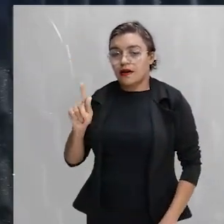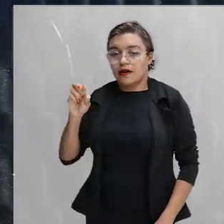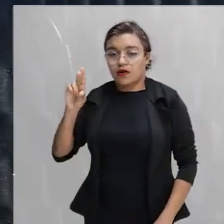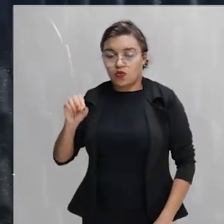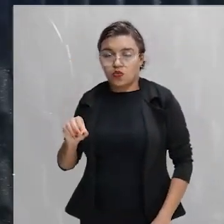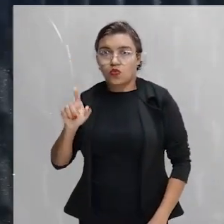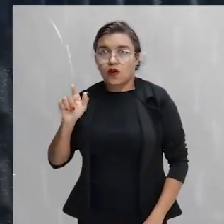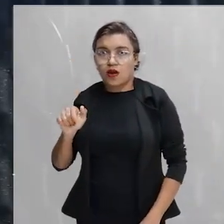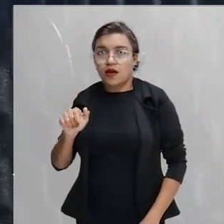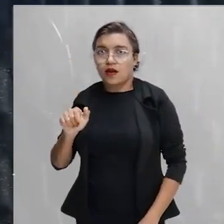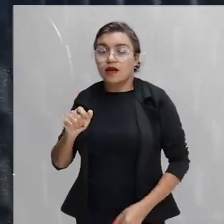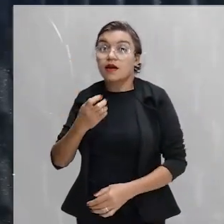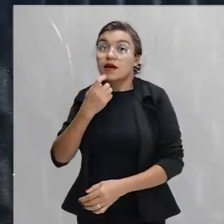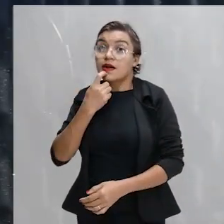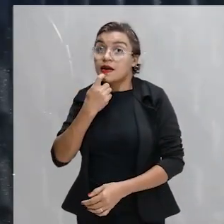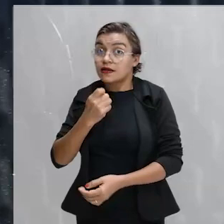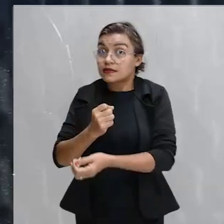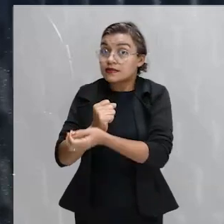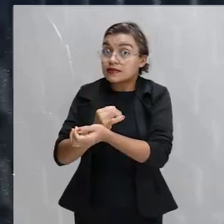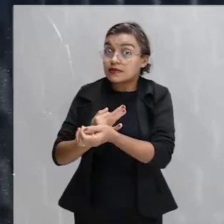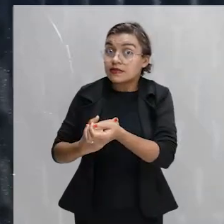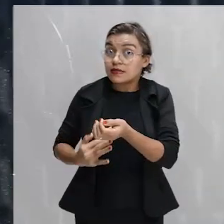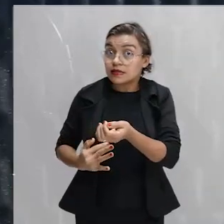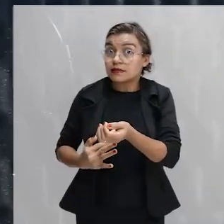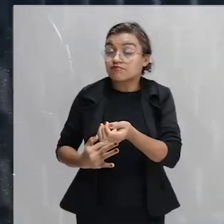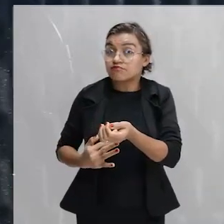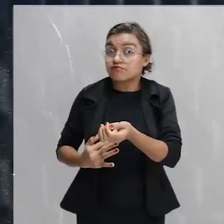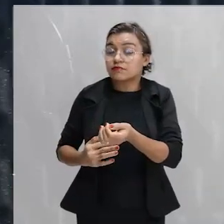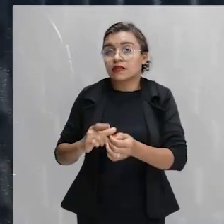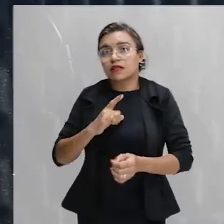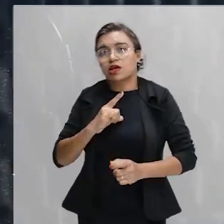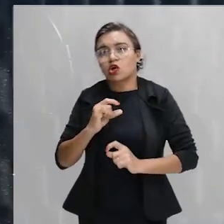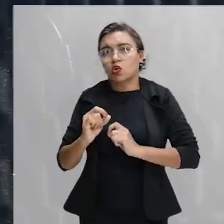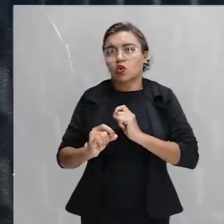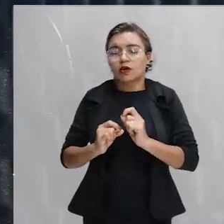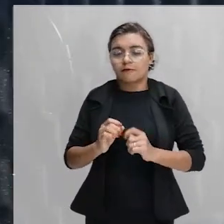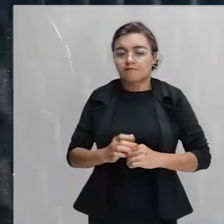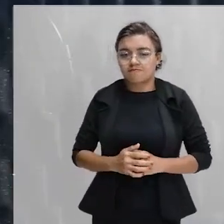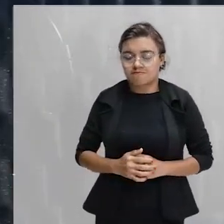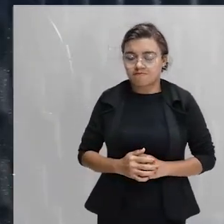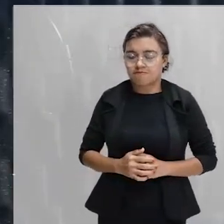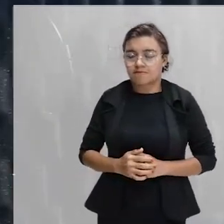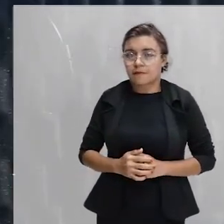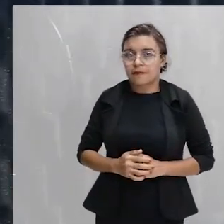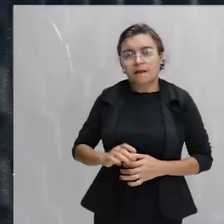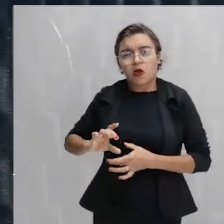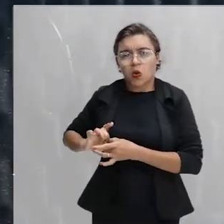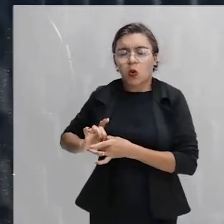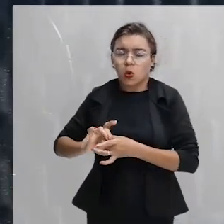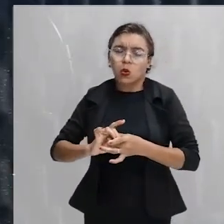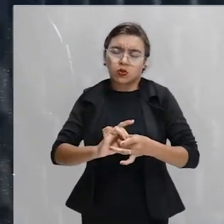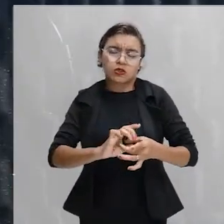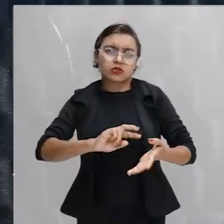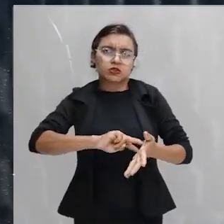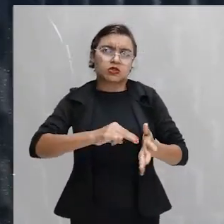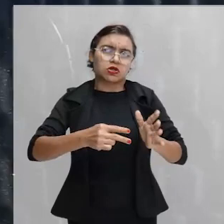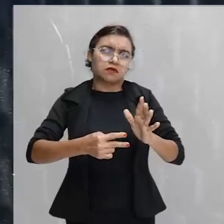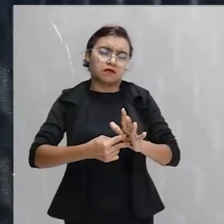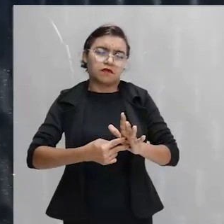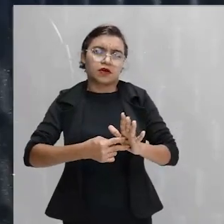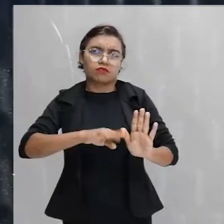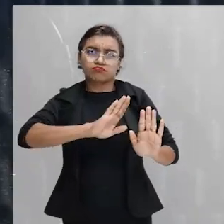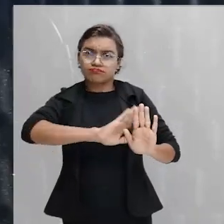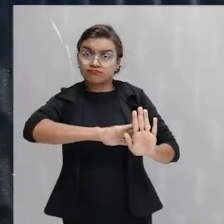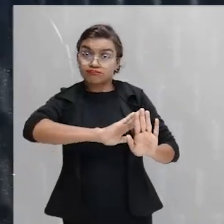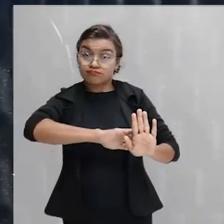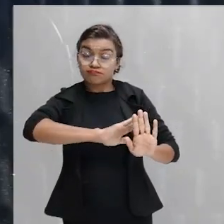Ao sangue. Que contextualmente tem significação figurada, tá?